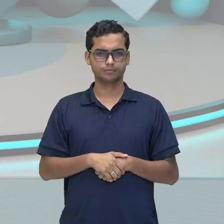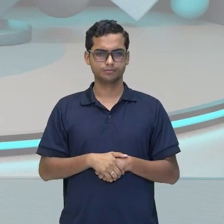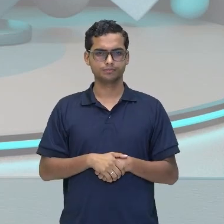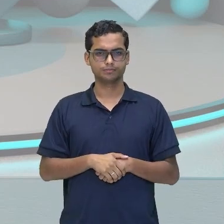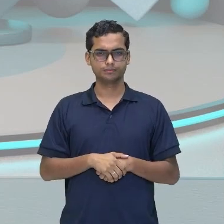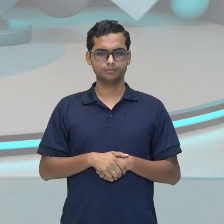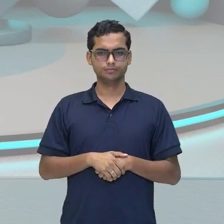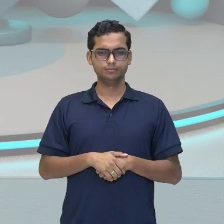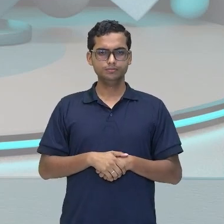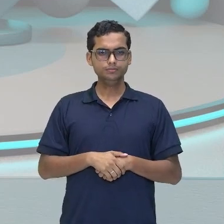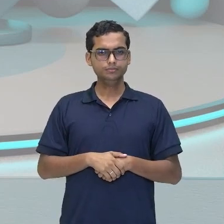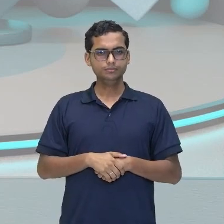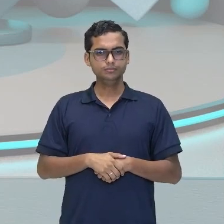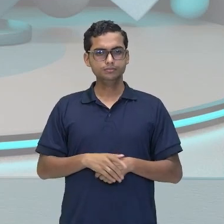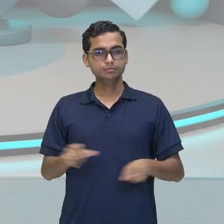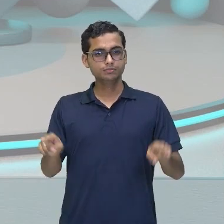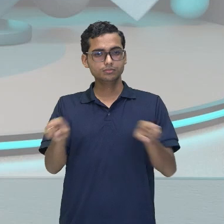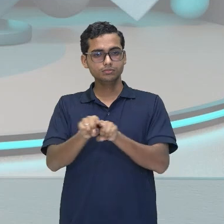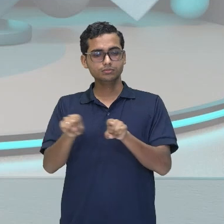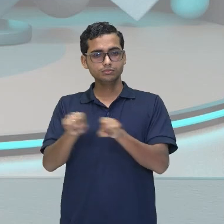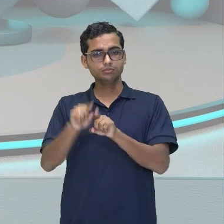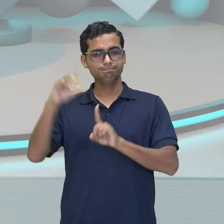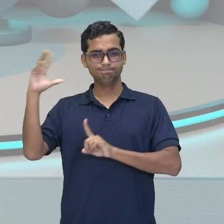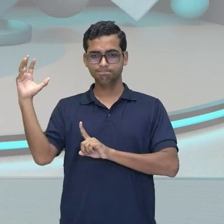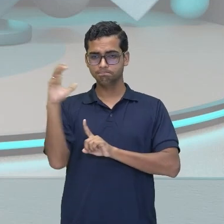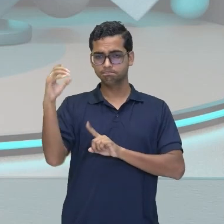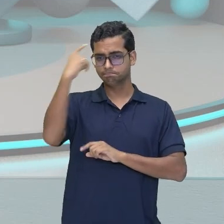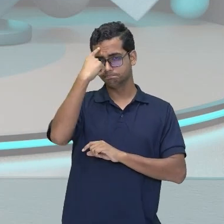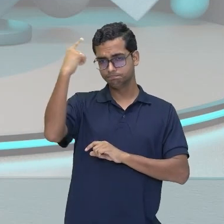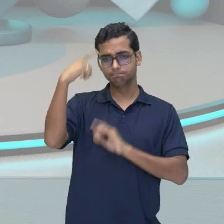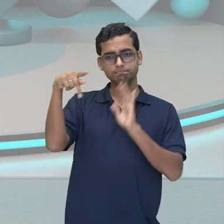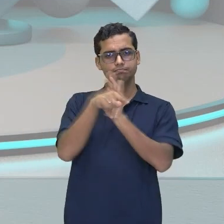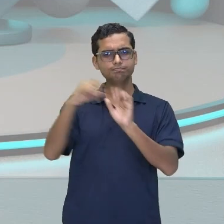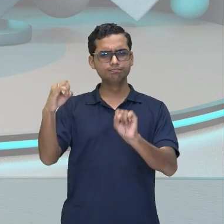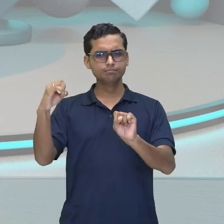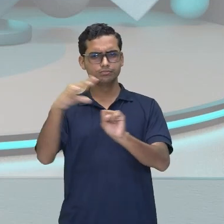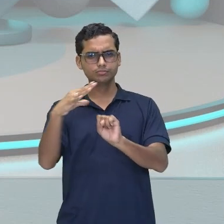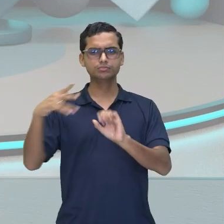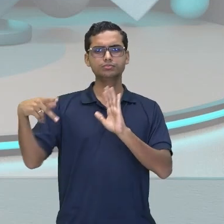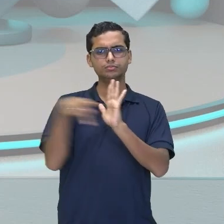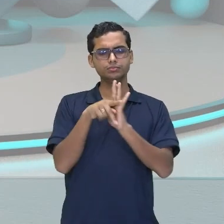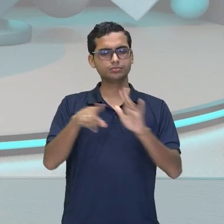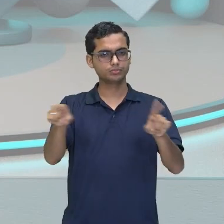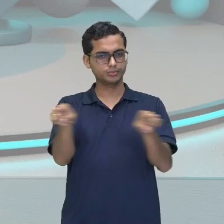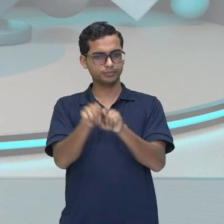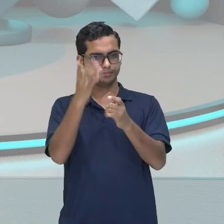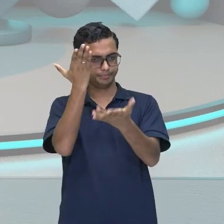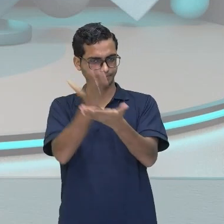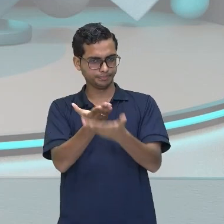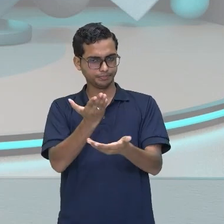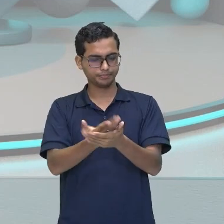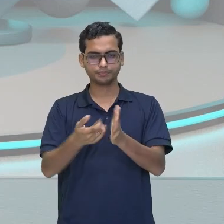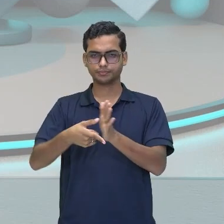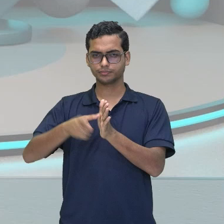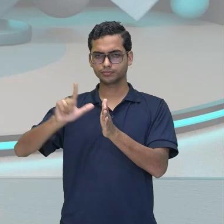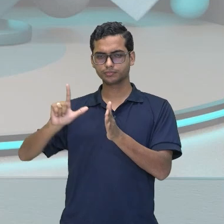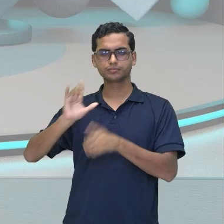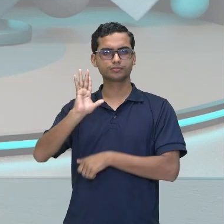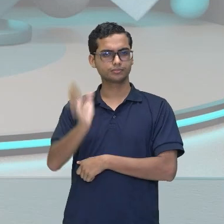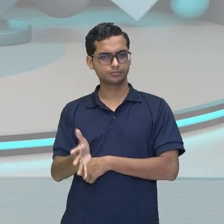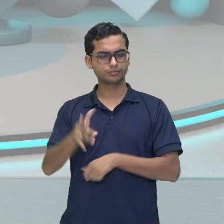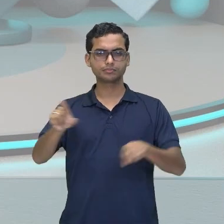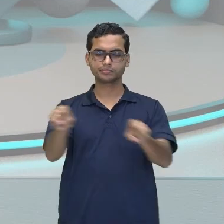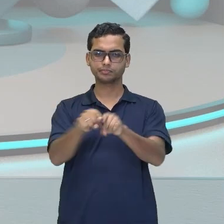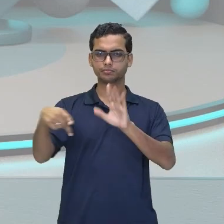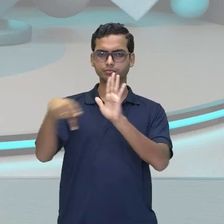estudar agora. A influência do pensamento iluminista, que nós já estudamos em aulas anteriores. O